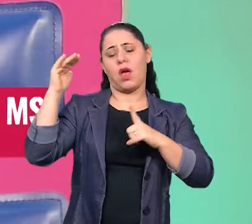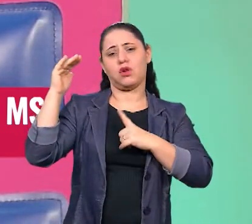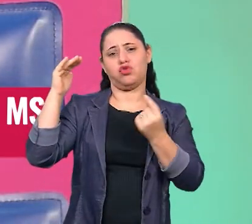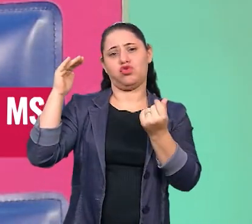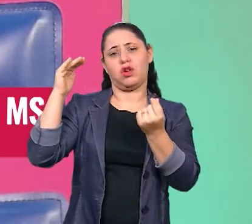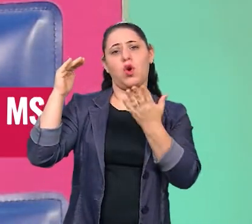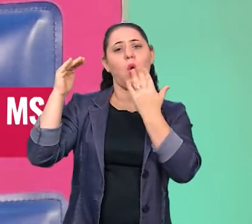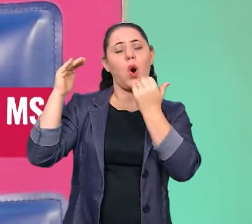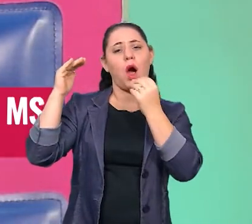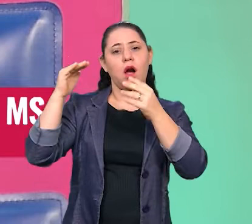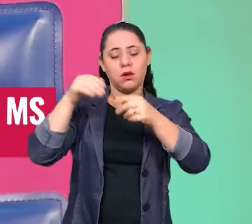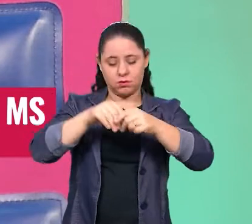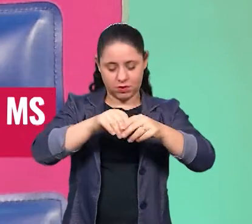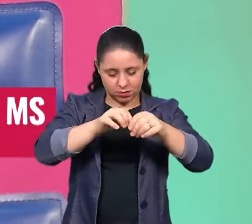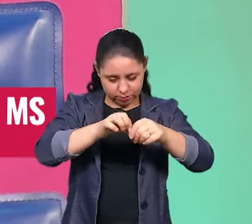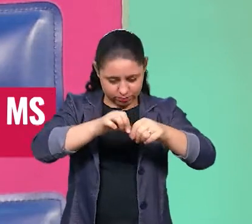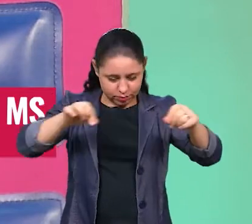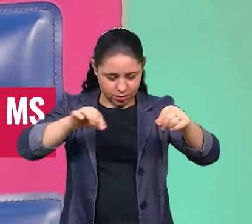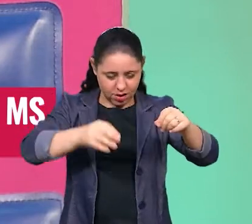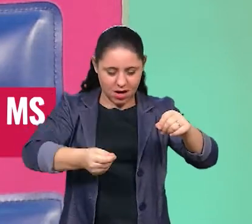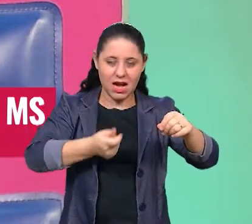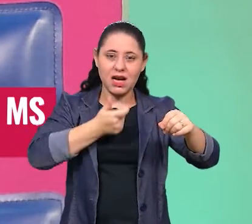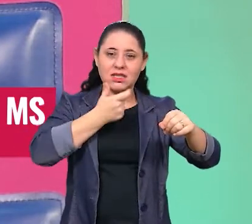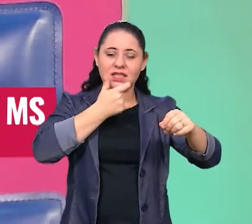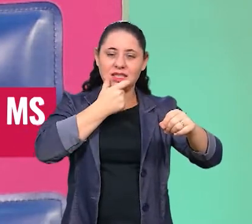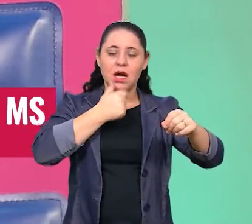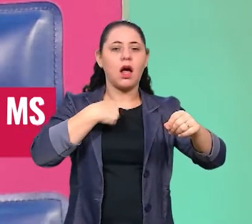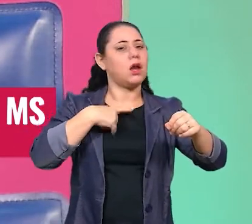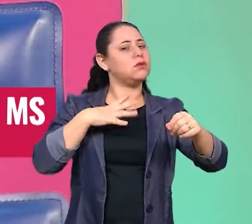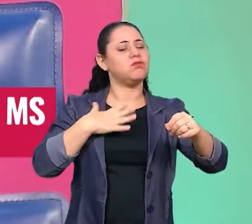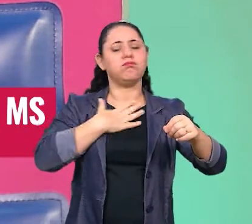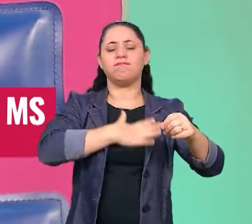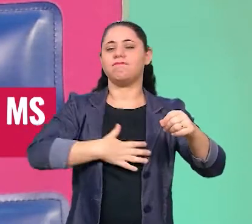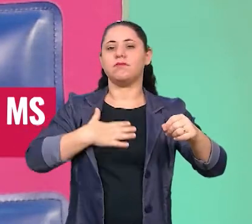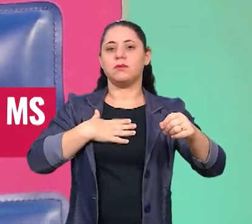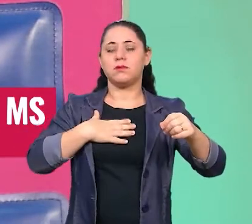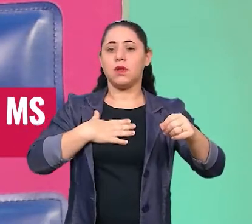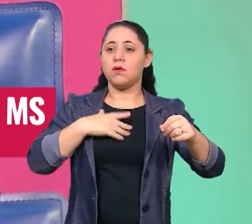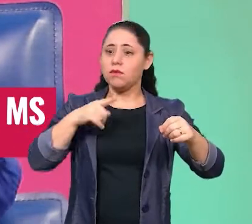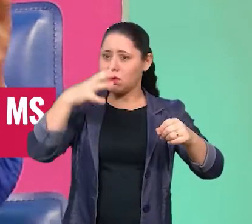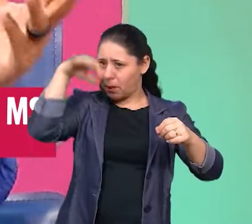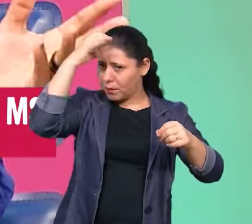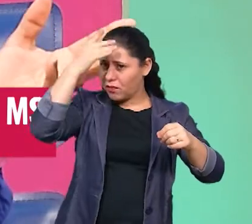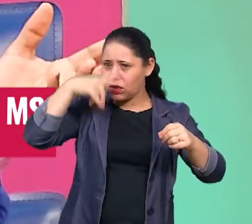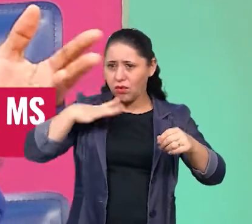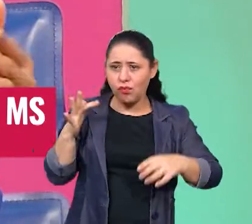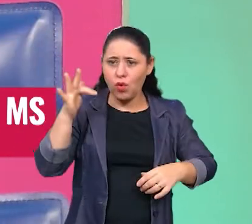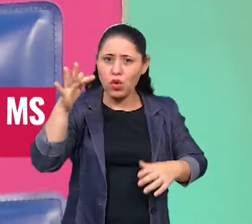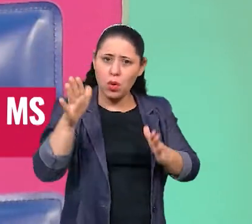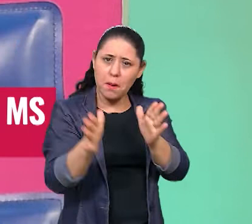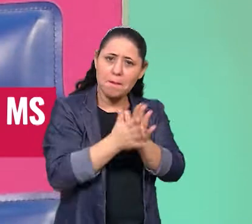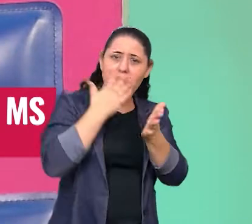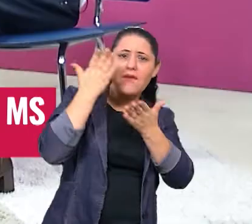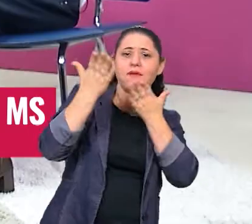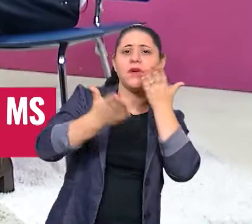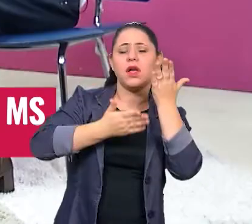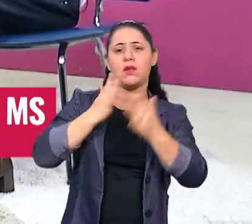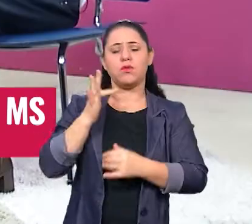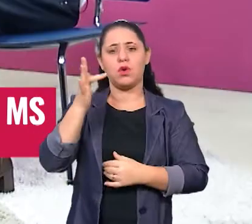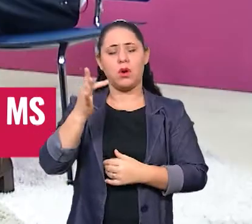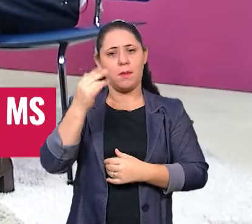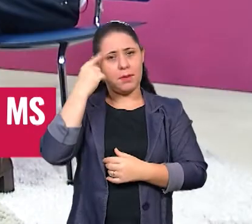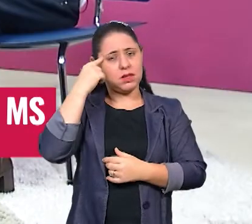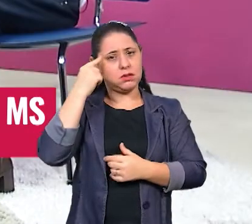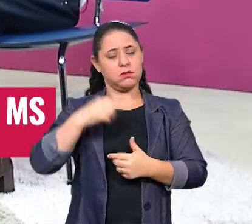no dia, eu já estou satisfeita. Eu falei para ela, minha princesa, você tem um futuro tão brilhante pela frente, começa a pensar assim, qual